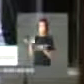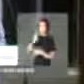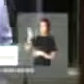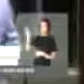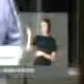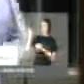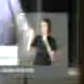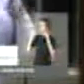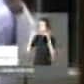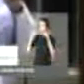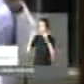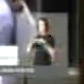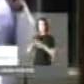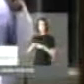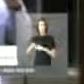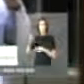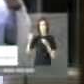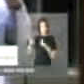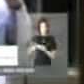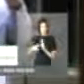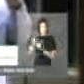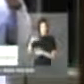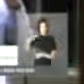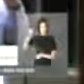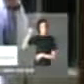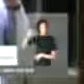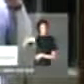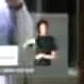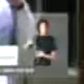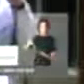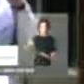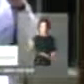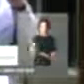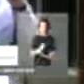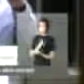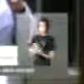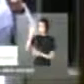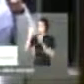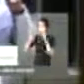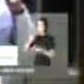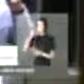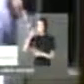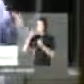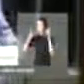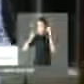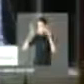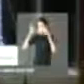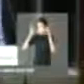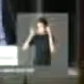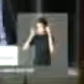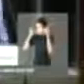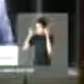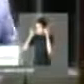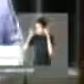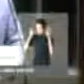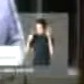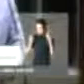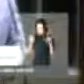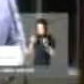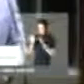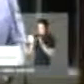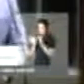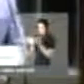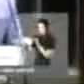e por isso a madrugada serviu para que alguns que não têm como dormir o sono dos inocentes